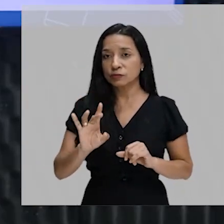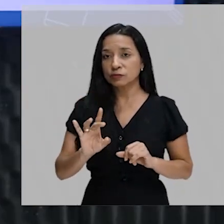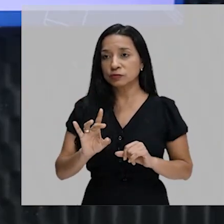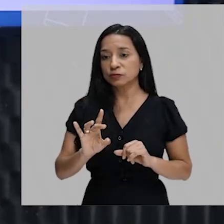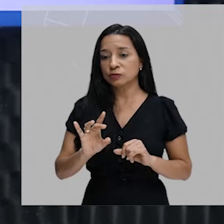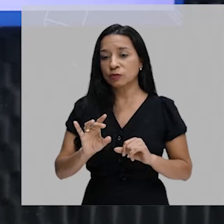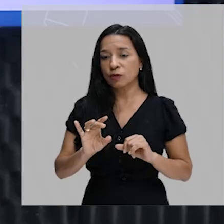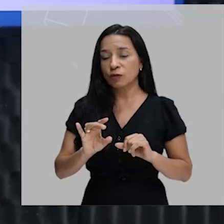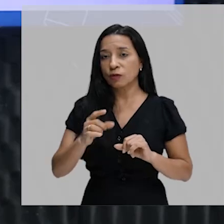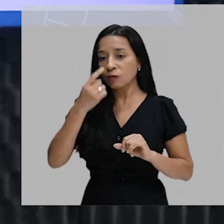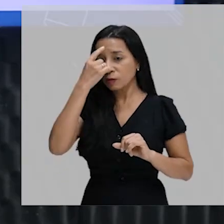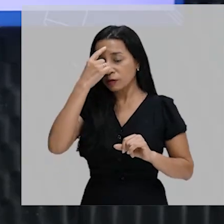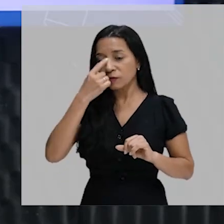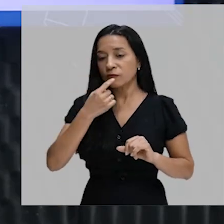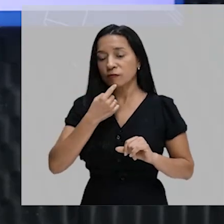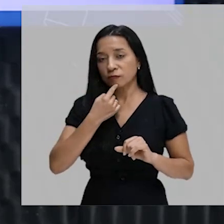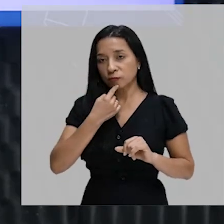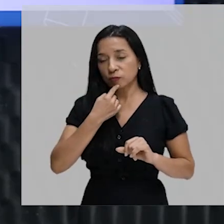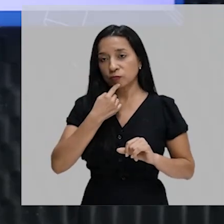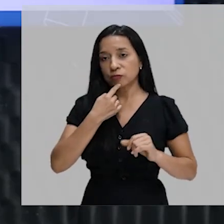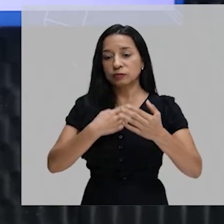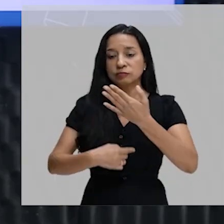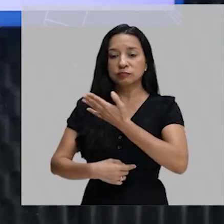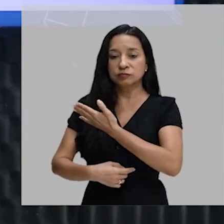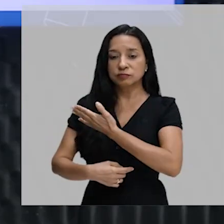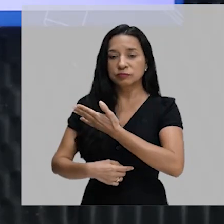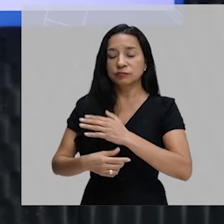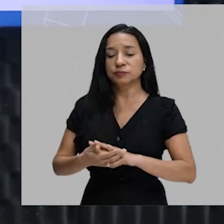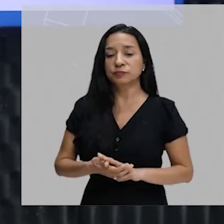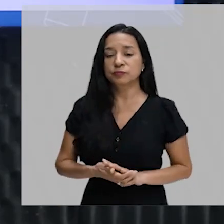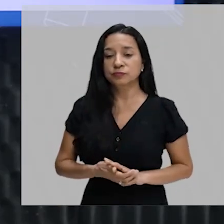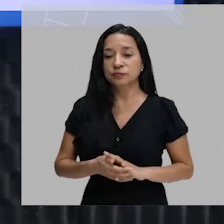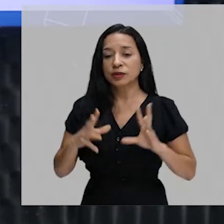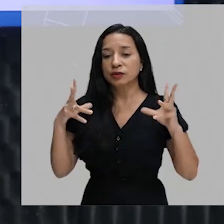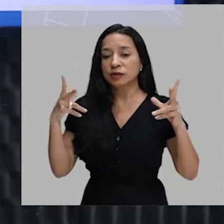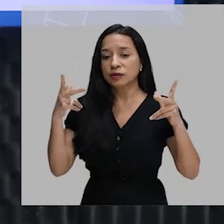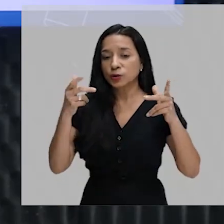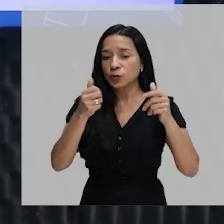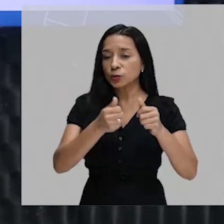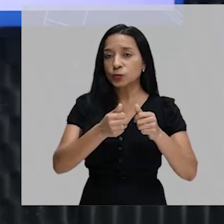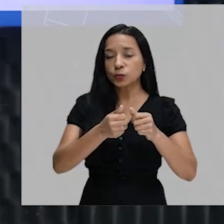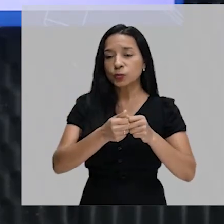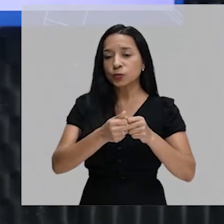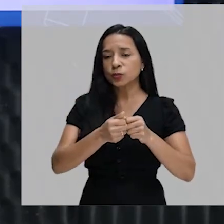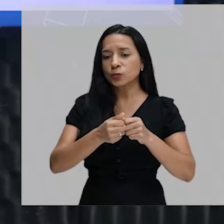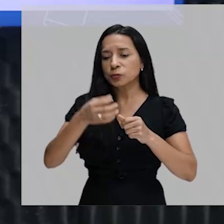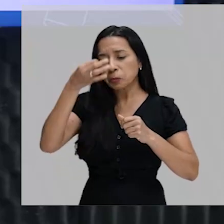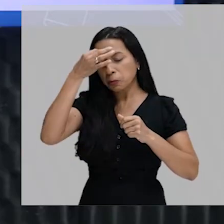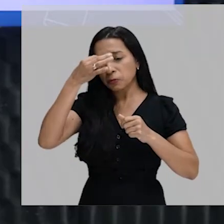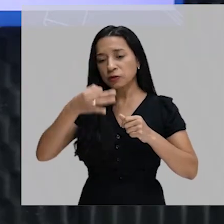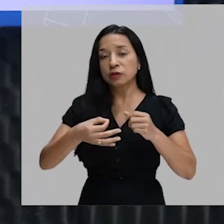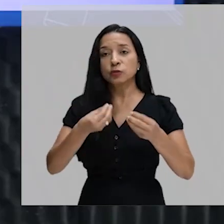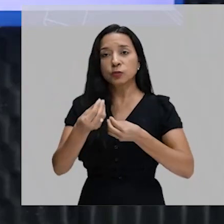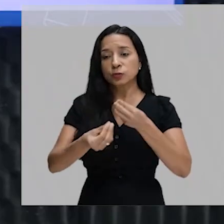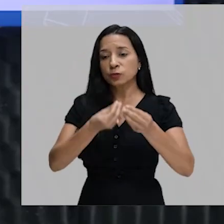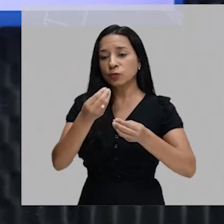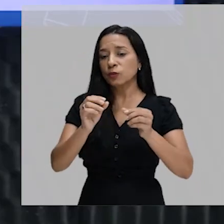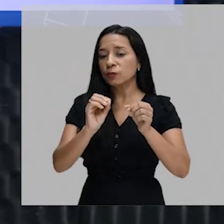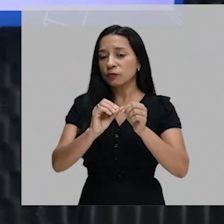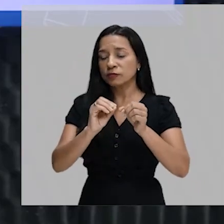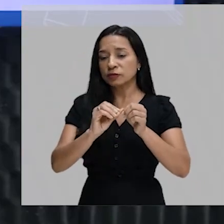uma foto, né, uma figura, coloquei aqui, resumos eficientes, como fazer. Então, é importante